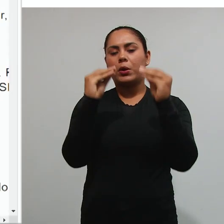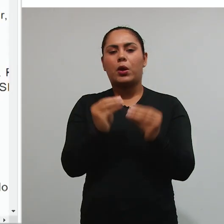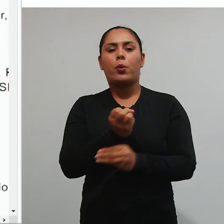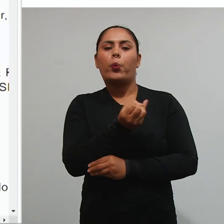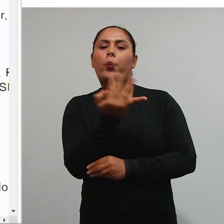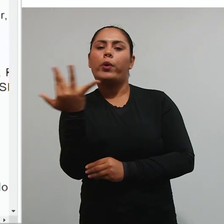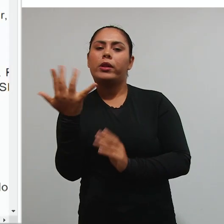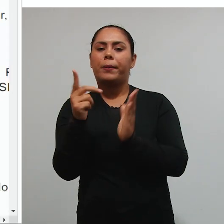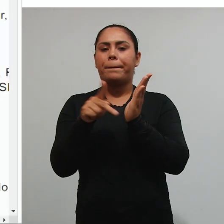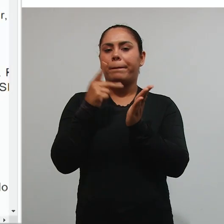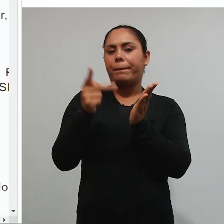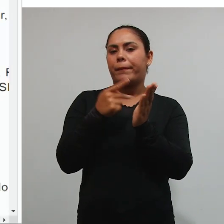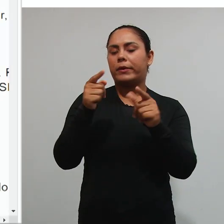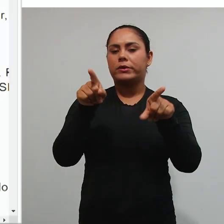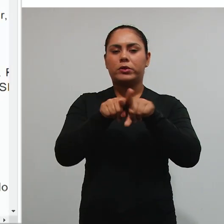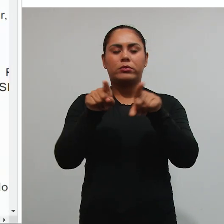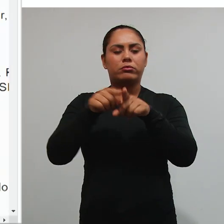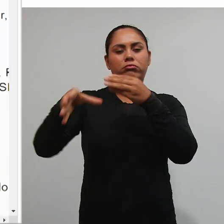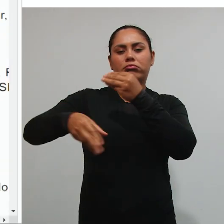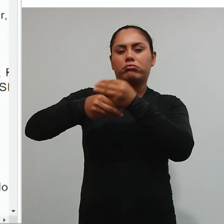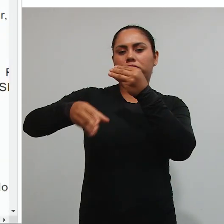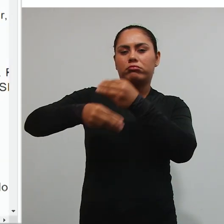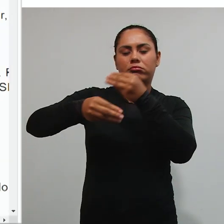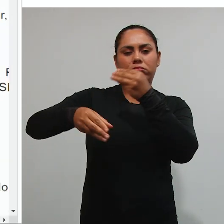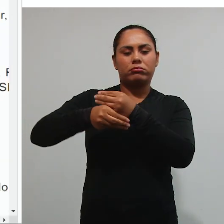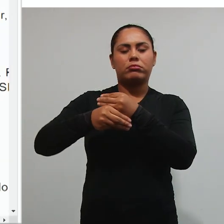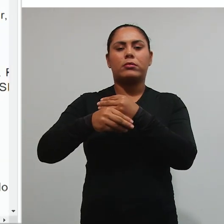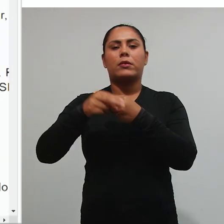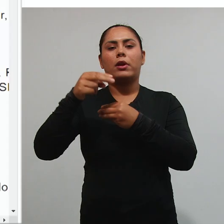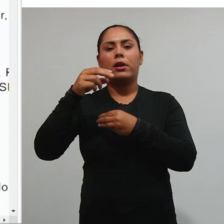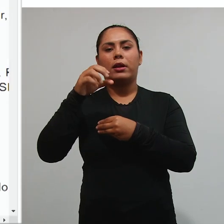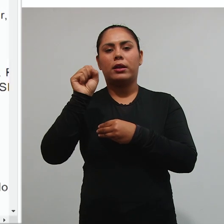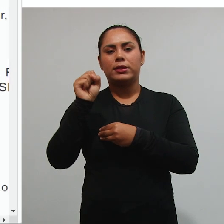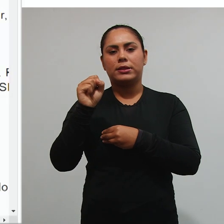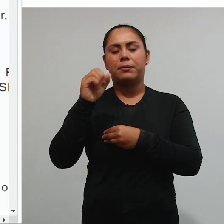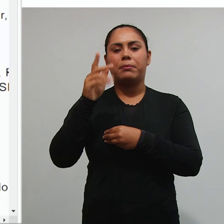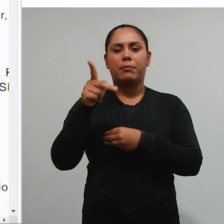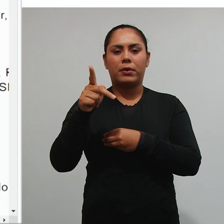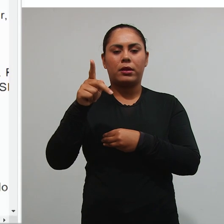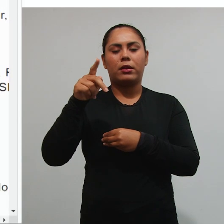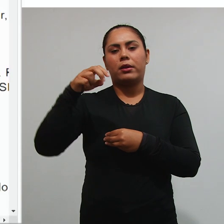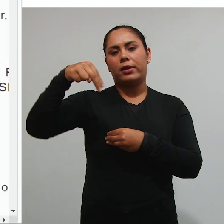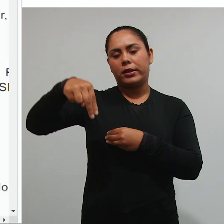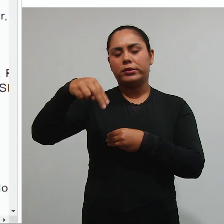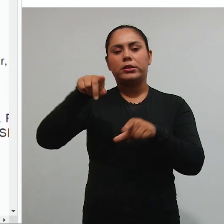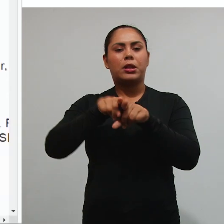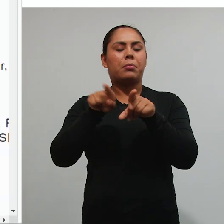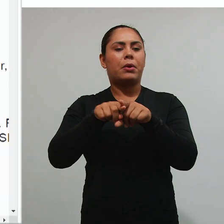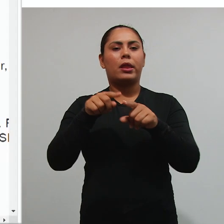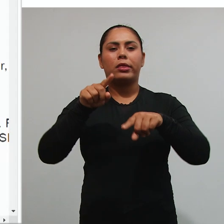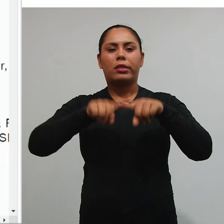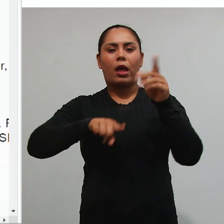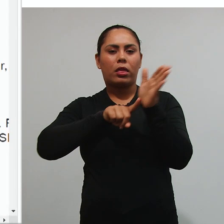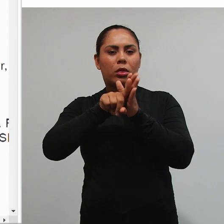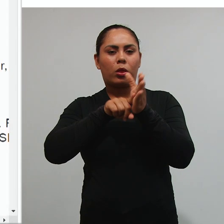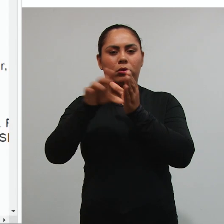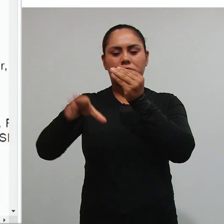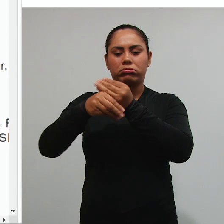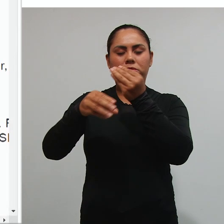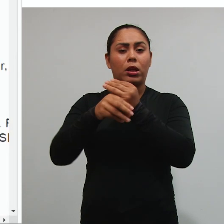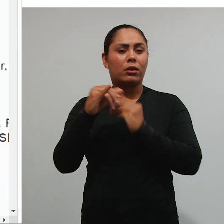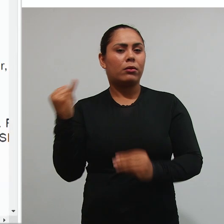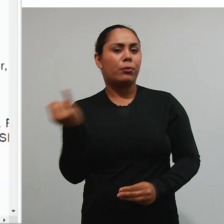de páginas, você pode acrescentar ISBN, mas esses são dados complementares. O que é importante